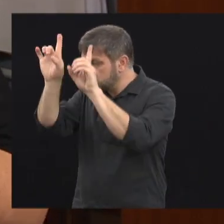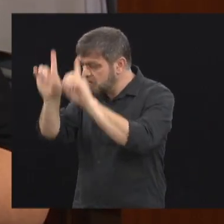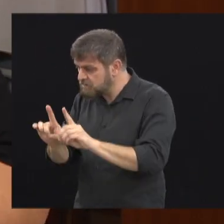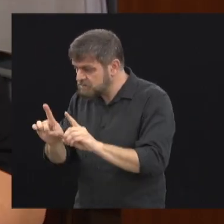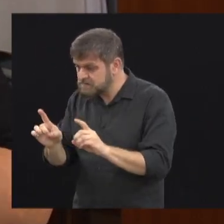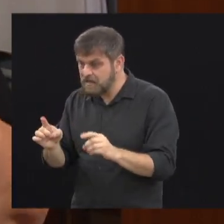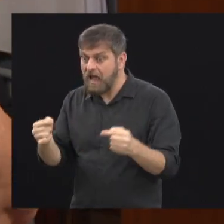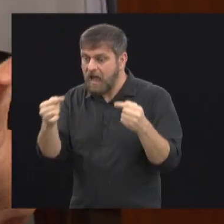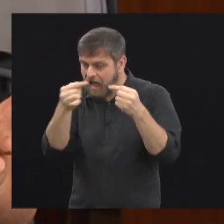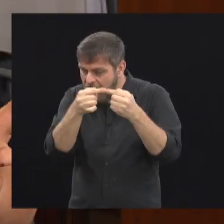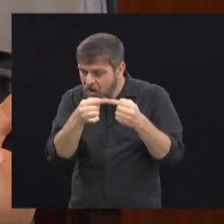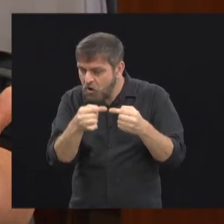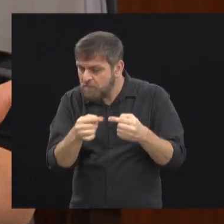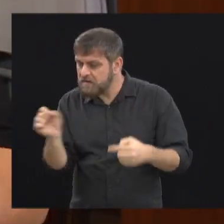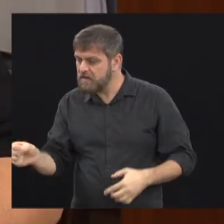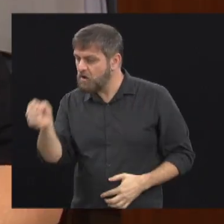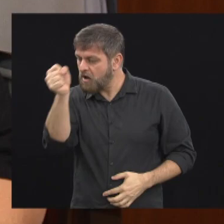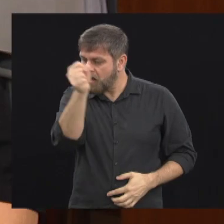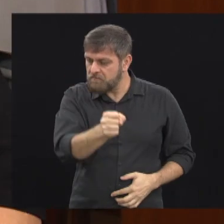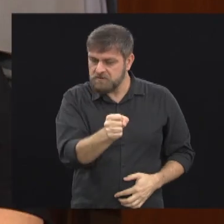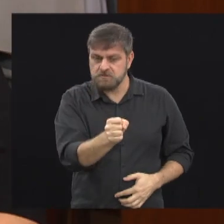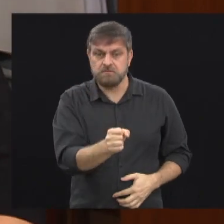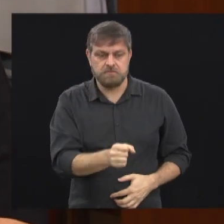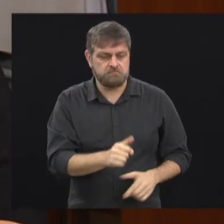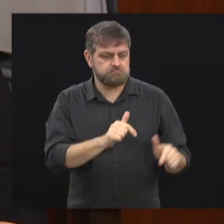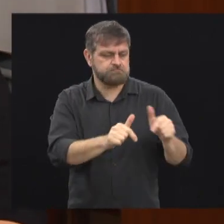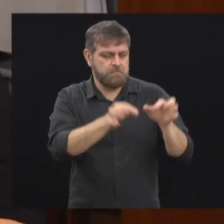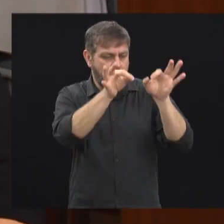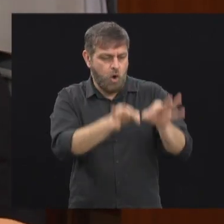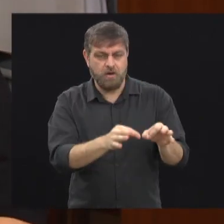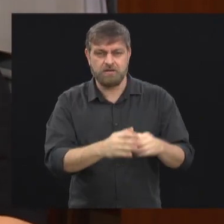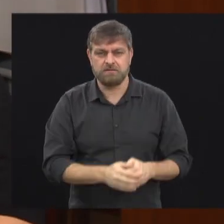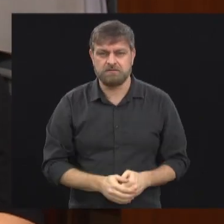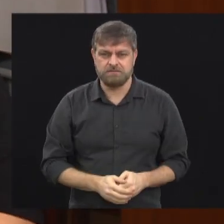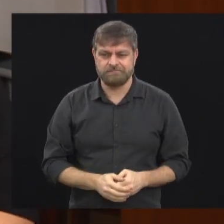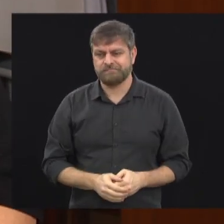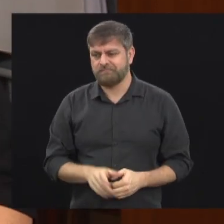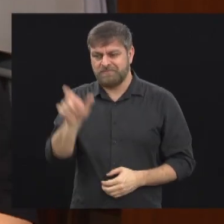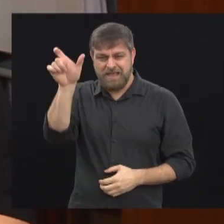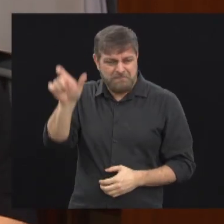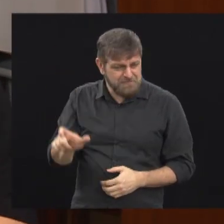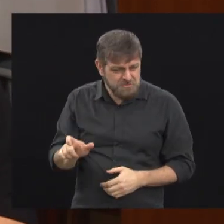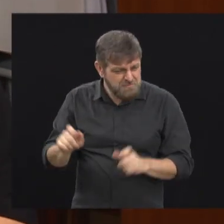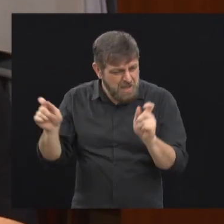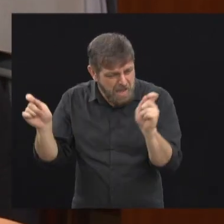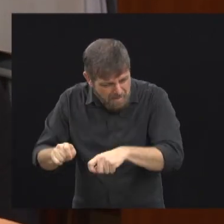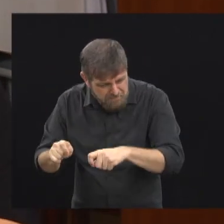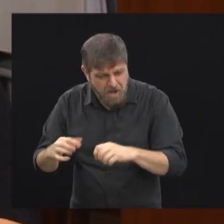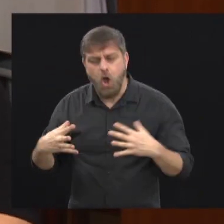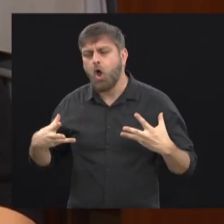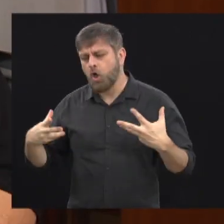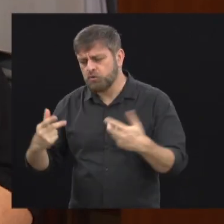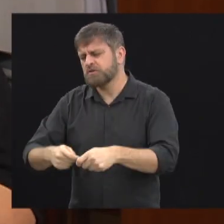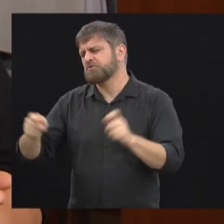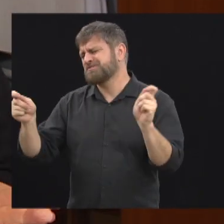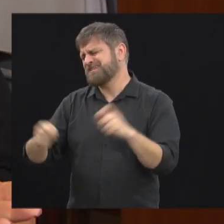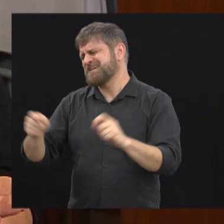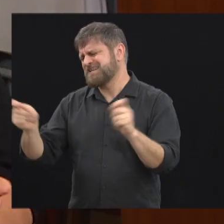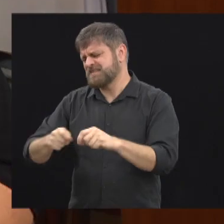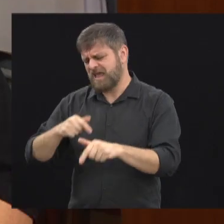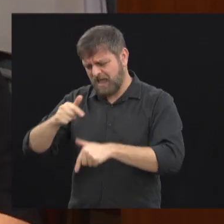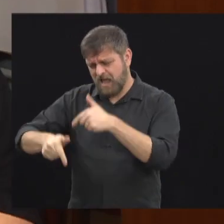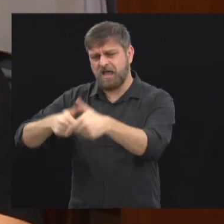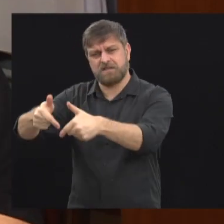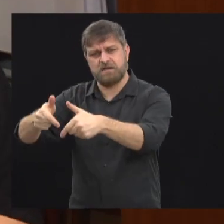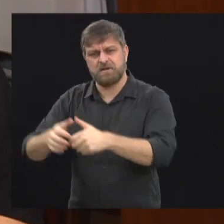e colocar a pessoa no lugar certo. Eu costumo dizer que ninguém é tão incapaz que não consiga fazer